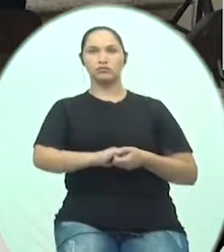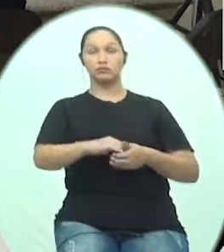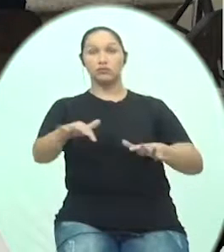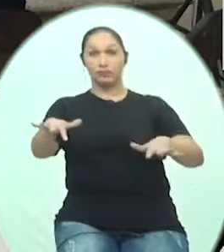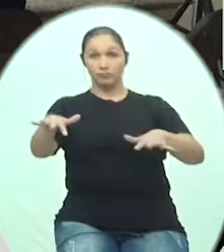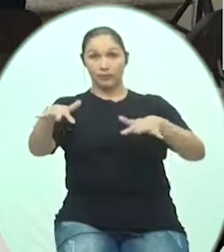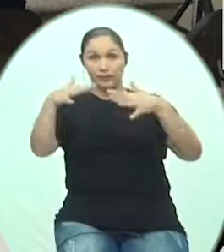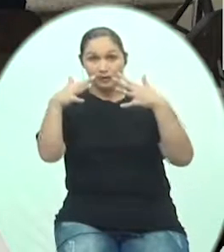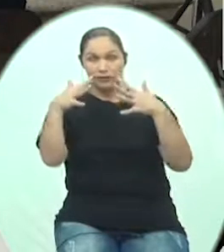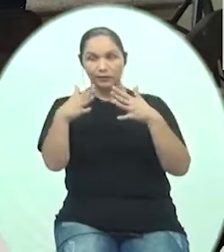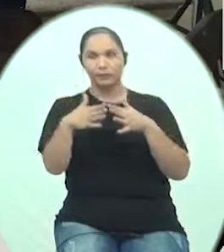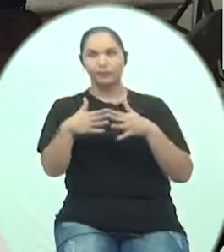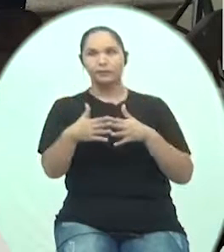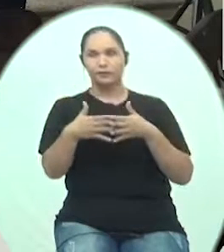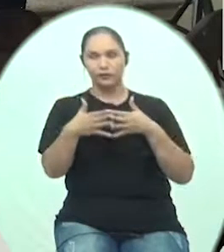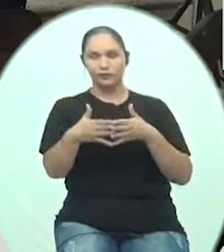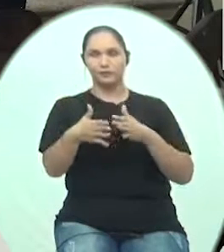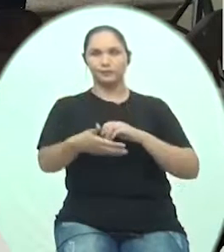pensão de todos